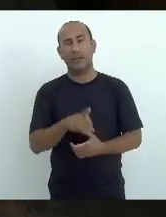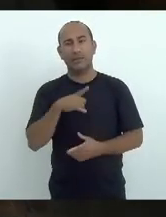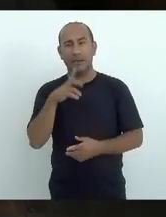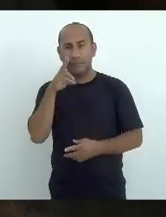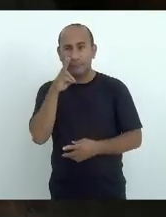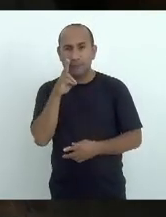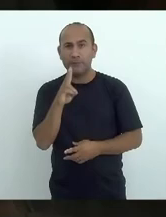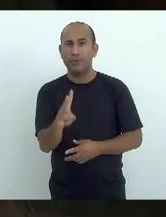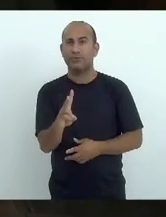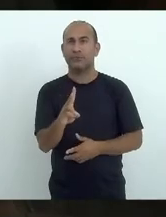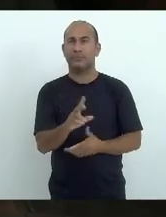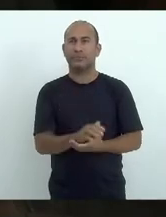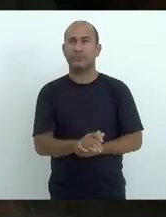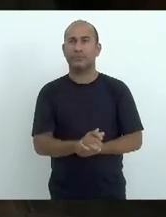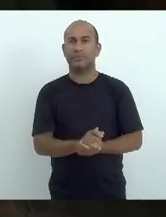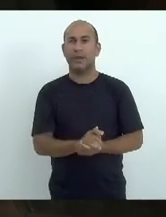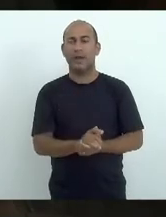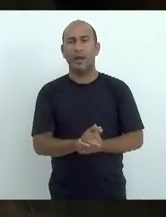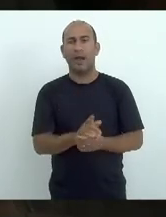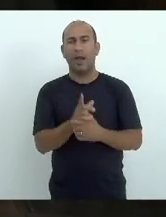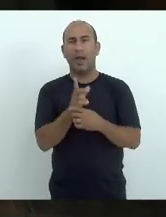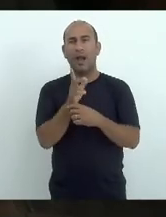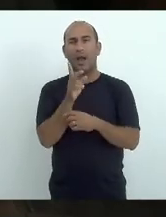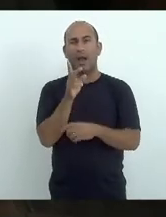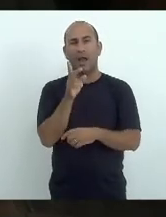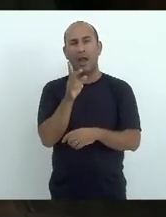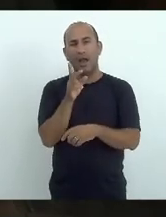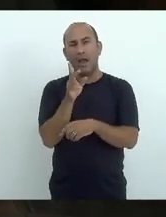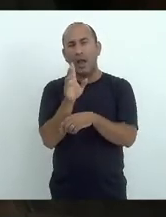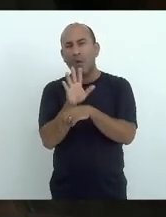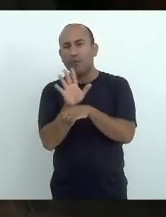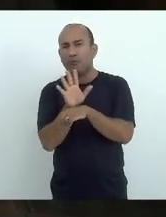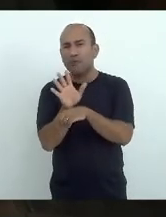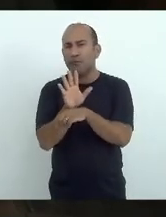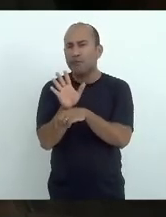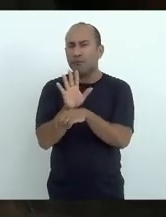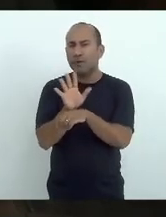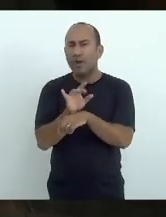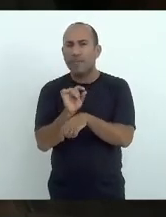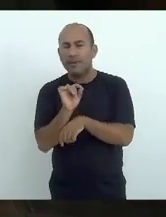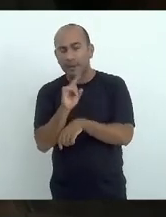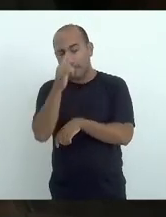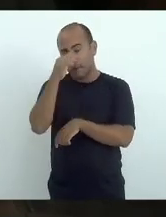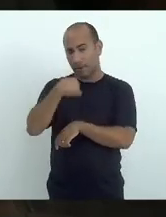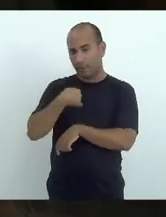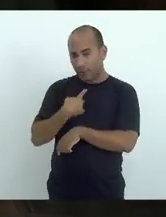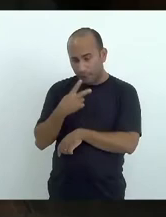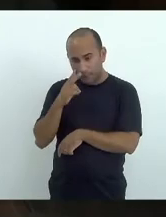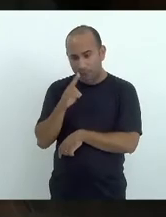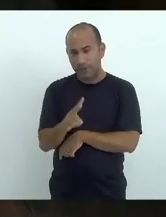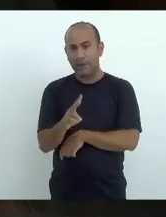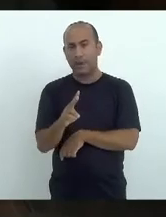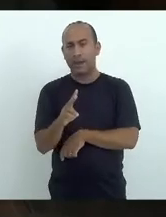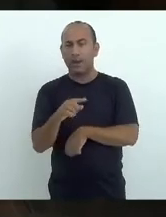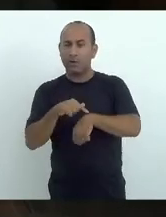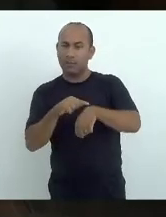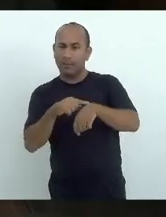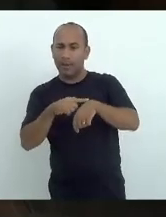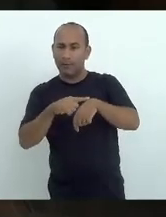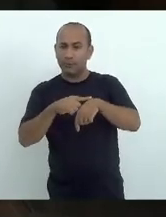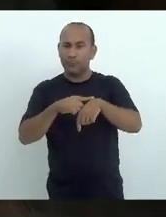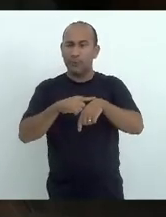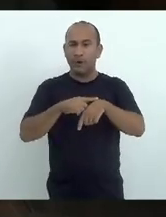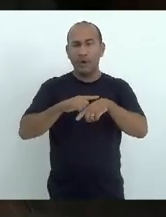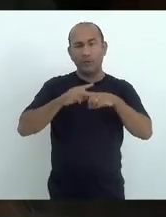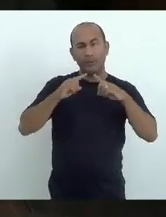assistido a um filme que me foi recomendado durante os debates que